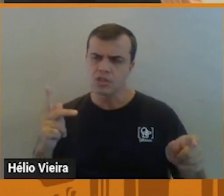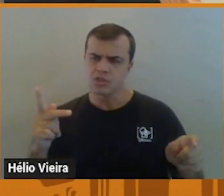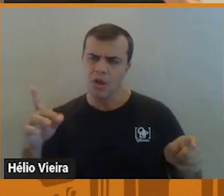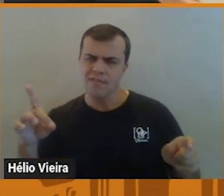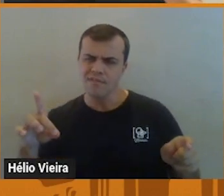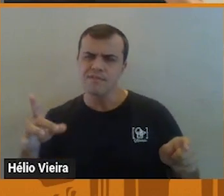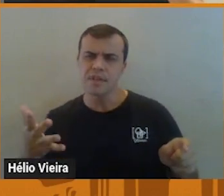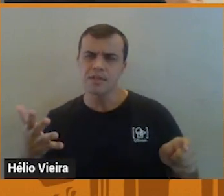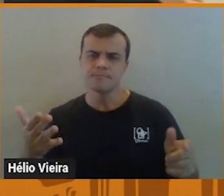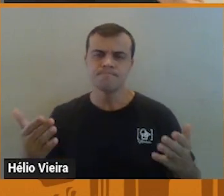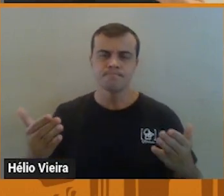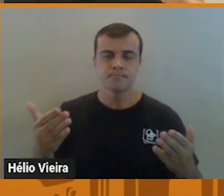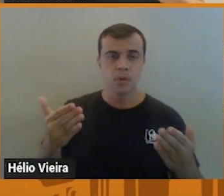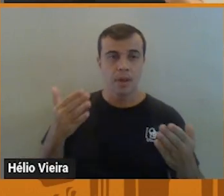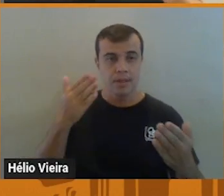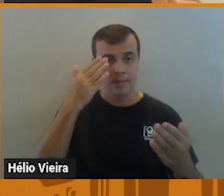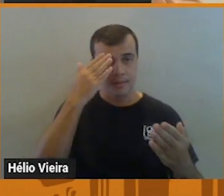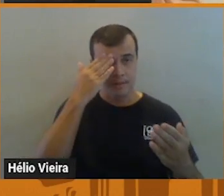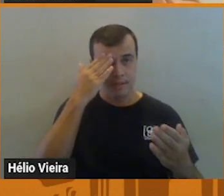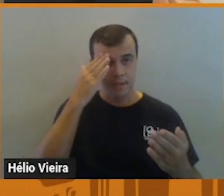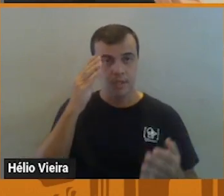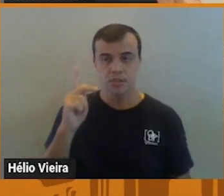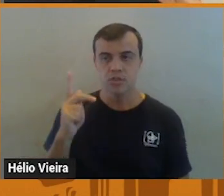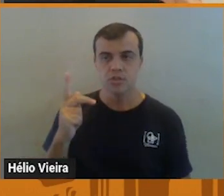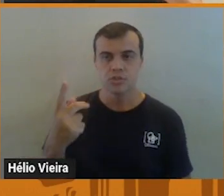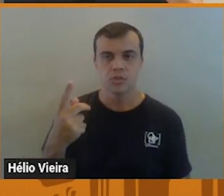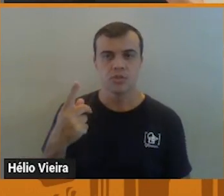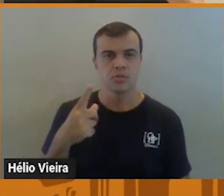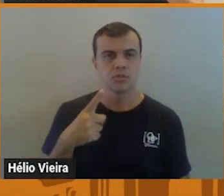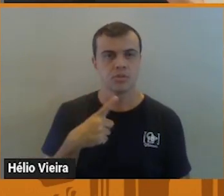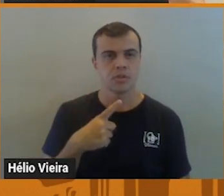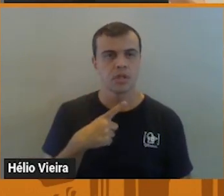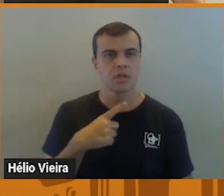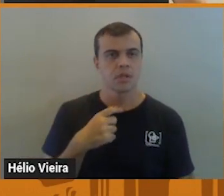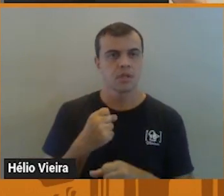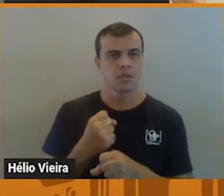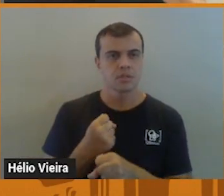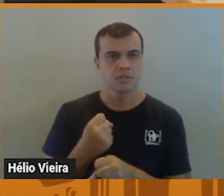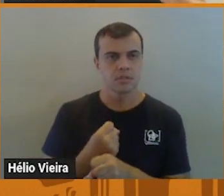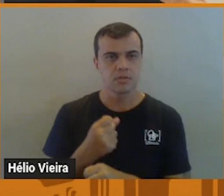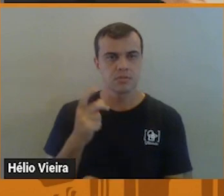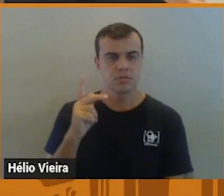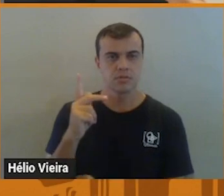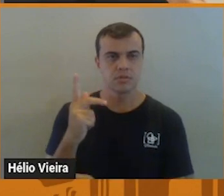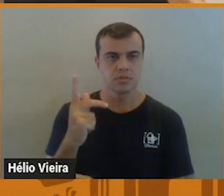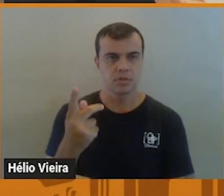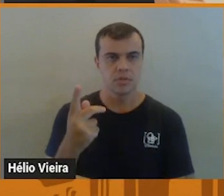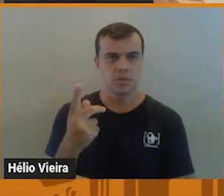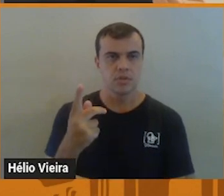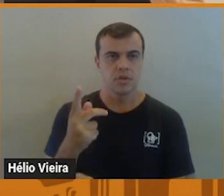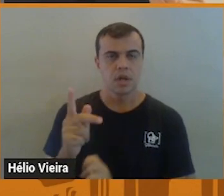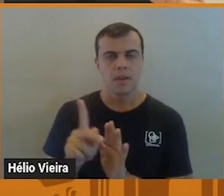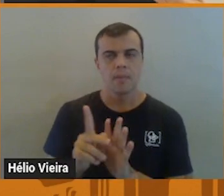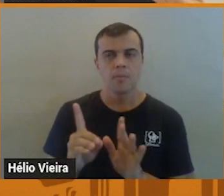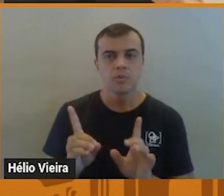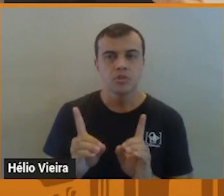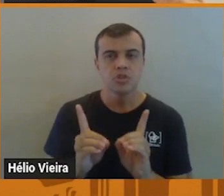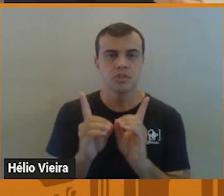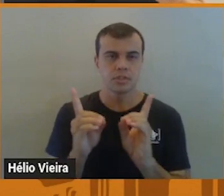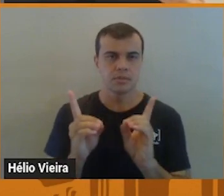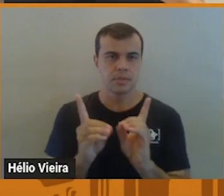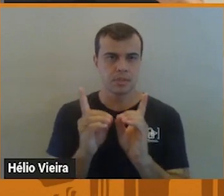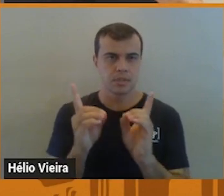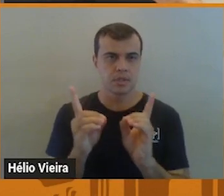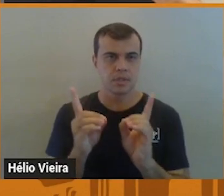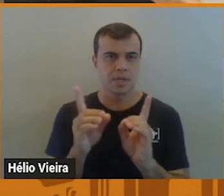oficial. Até para poder entender que a história, que a constituição da história é dinâmica e que